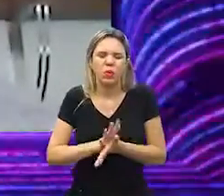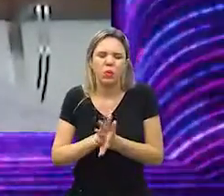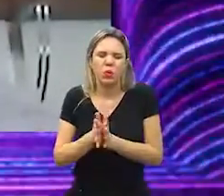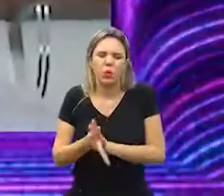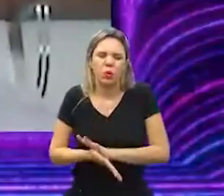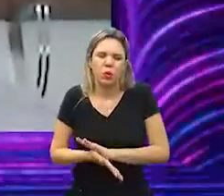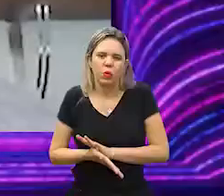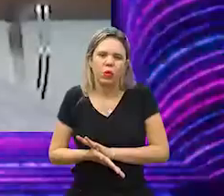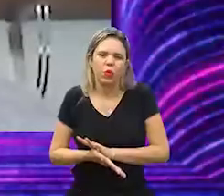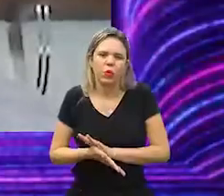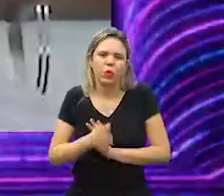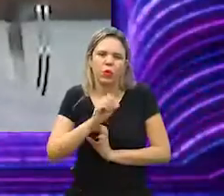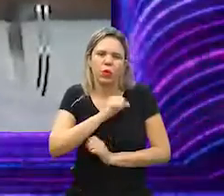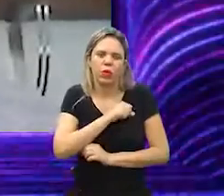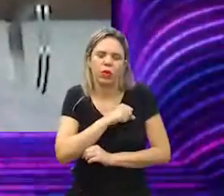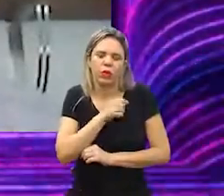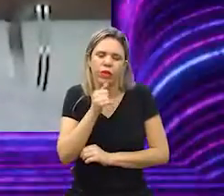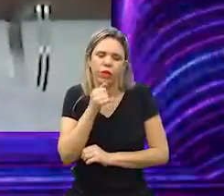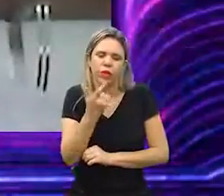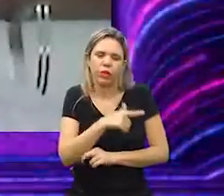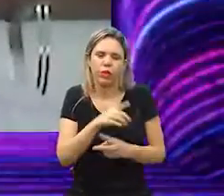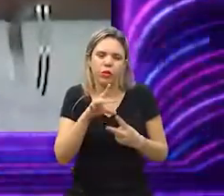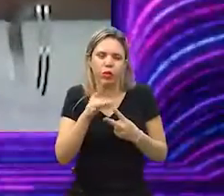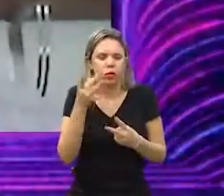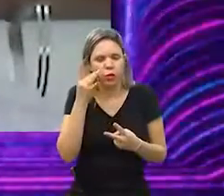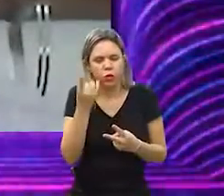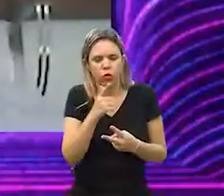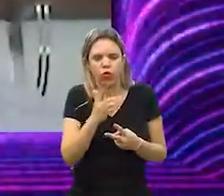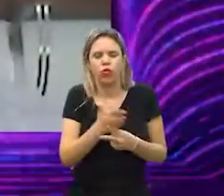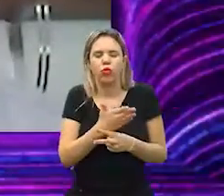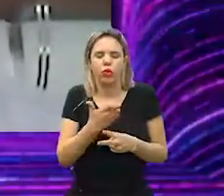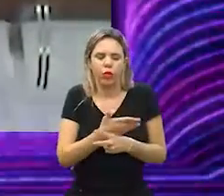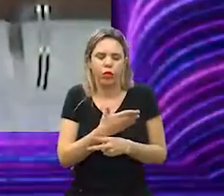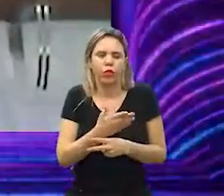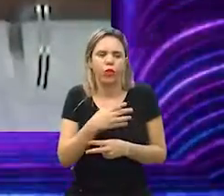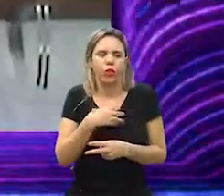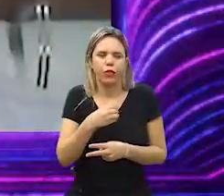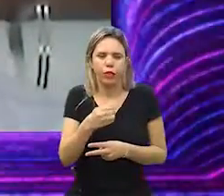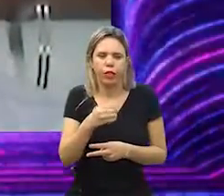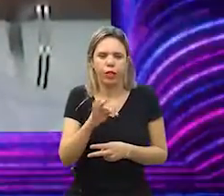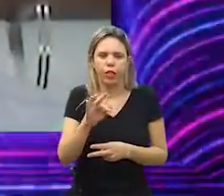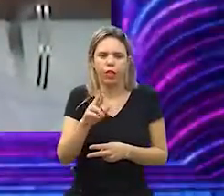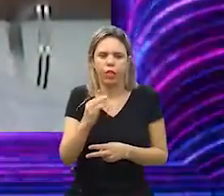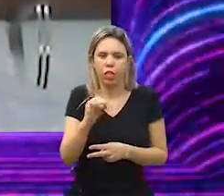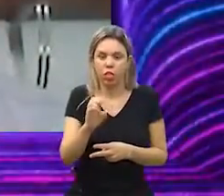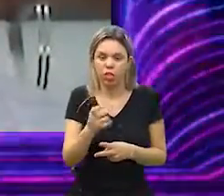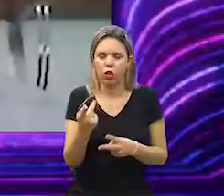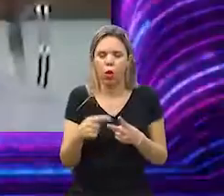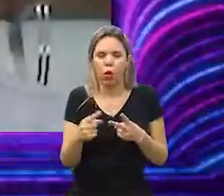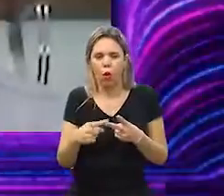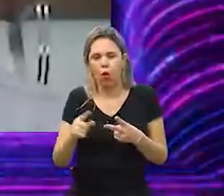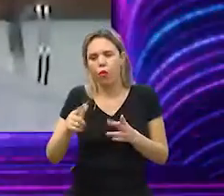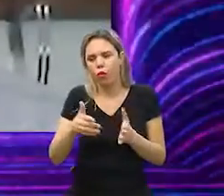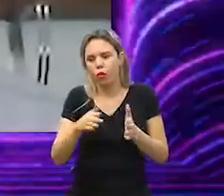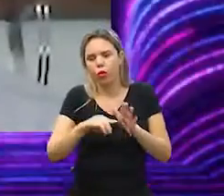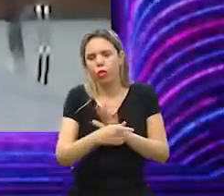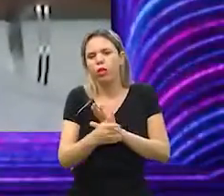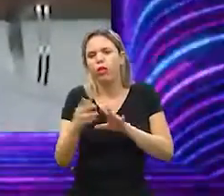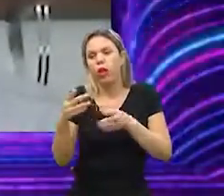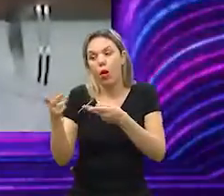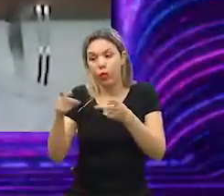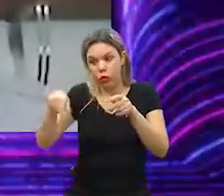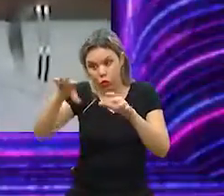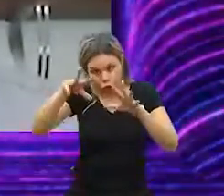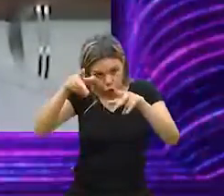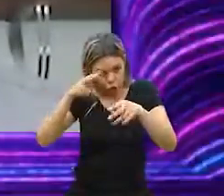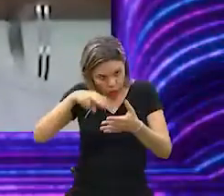né? Isso está bastante presente na questão da Filha do Reich, não No Fundo do Rio, né? Mas eu convido os leitores, sim,